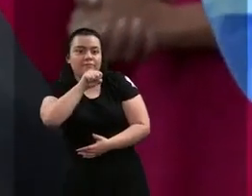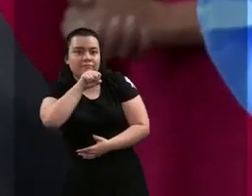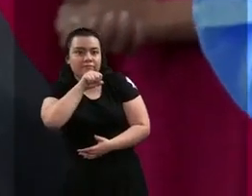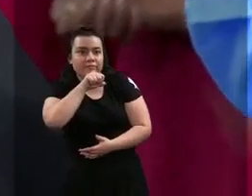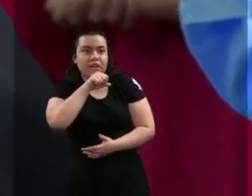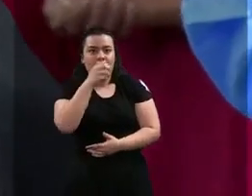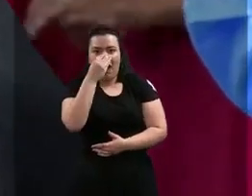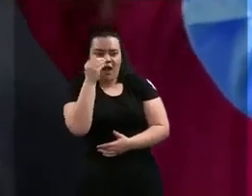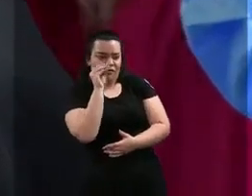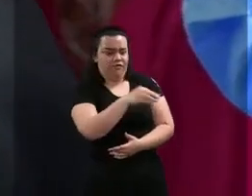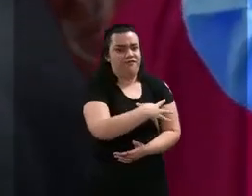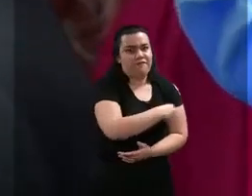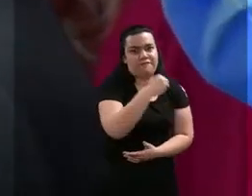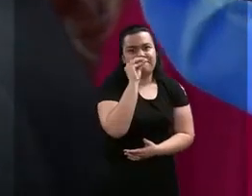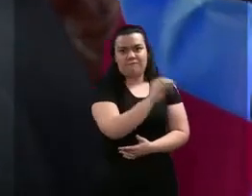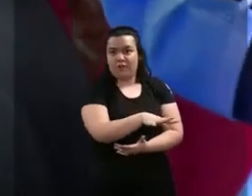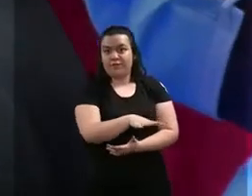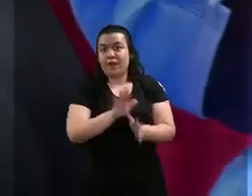não vos abandonarei.